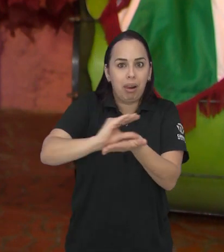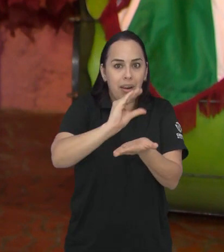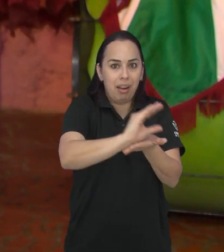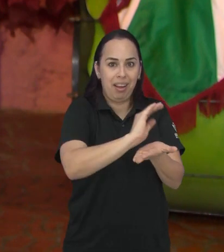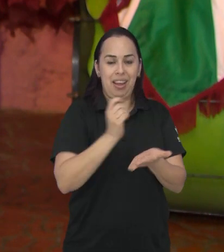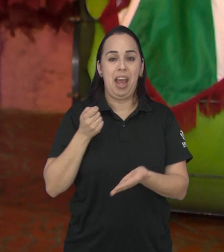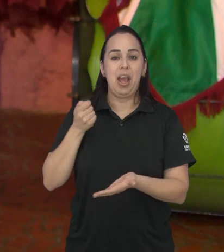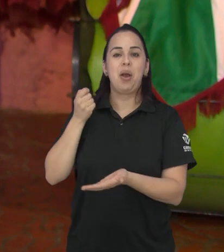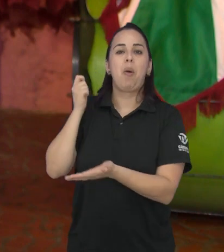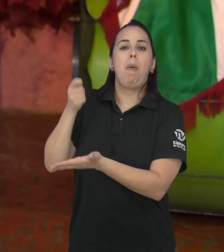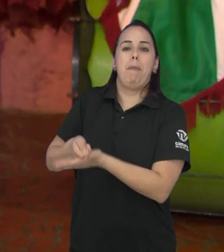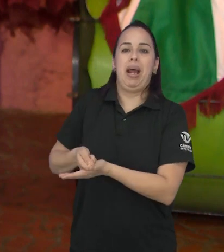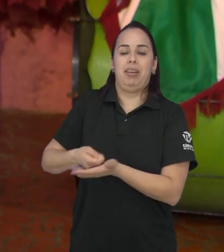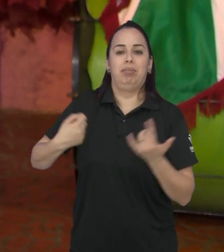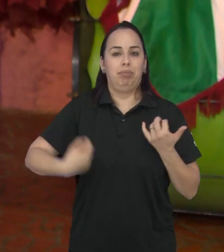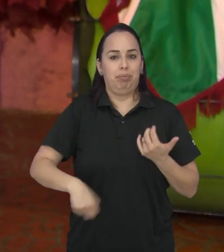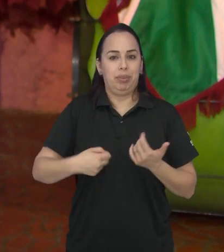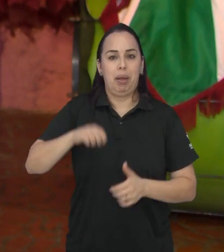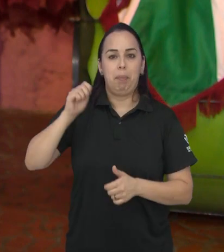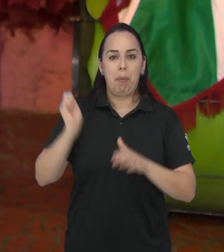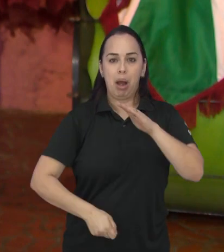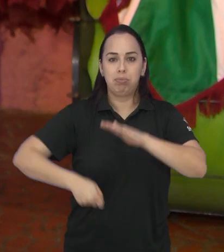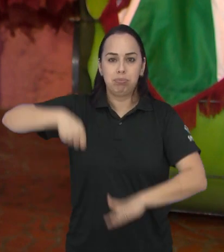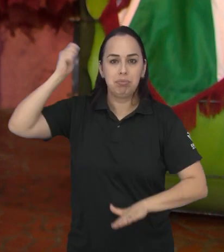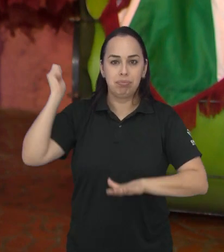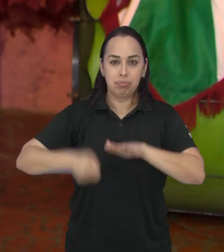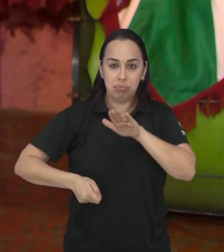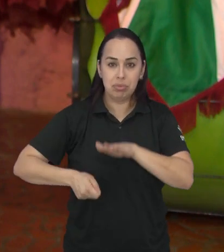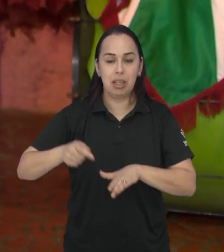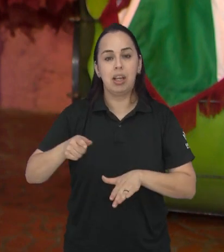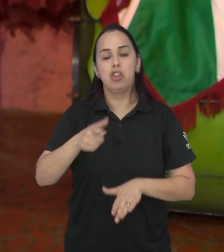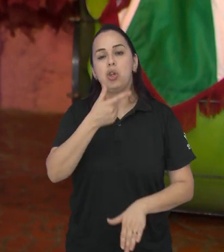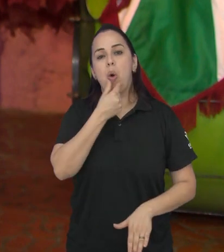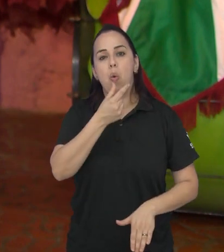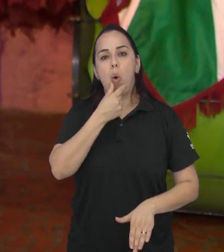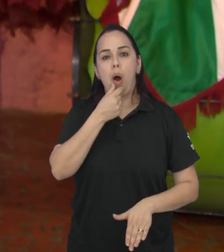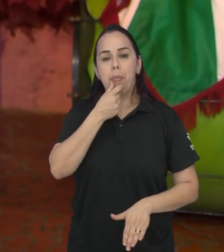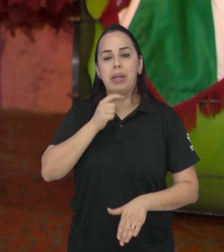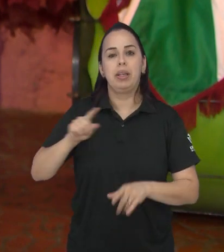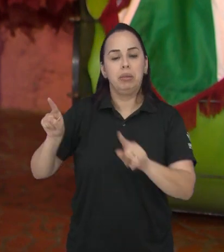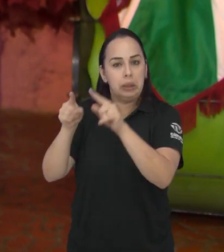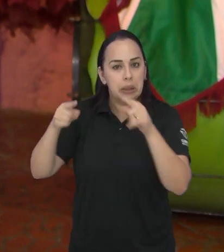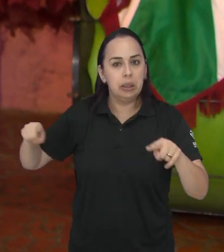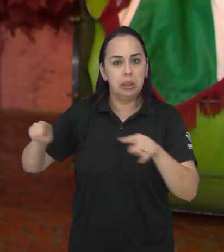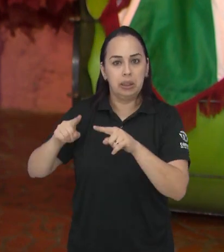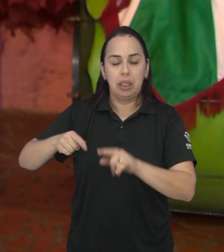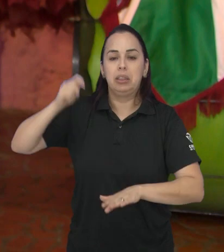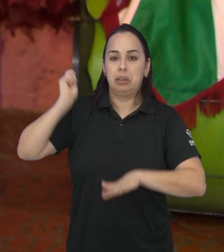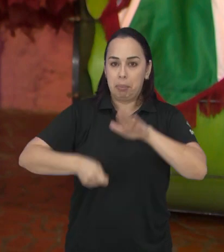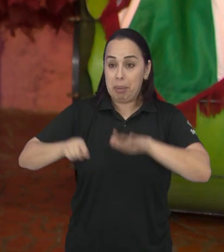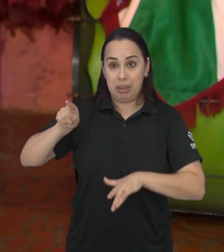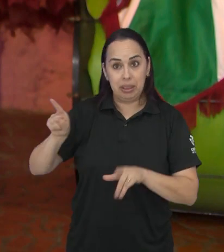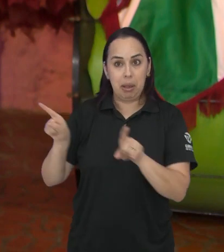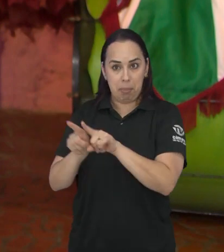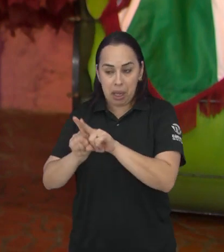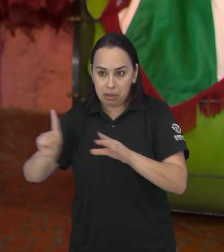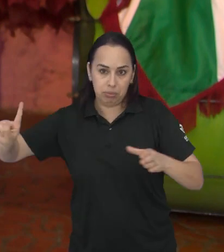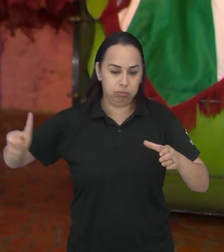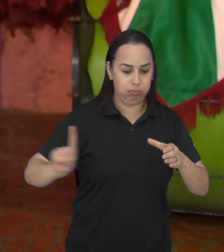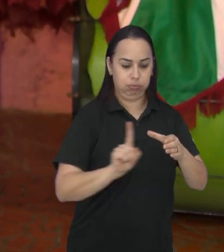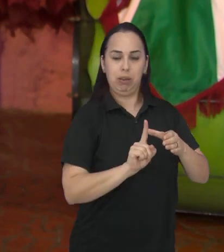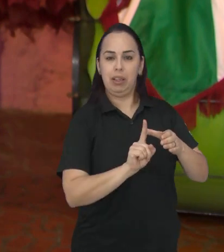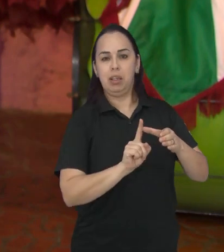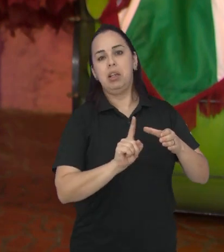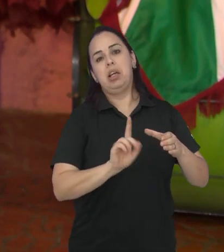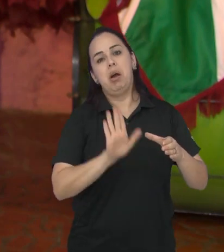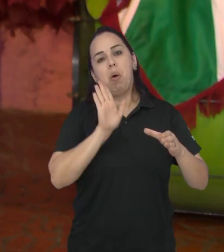para conseguirmos comprar os nossos instrumentos. E a gente conseguiu, tinha um mestre de bateria que foi também da Unidos da Vila e veio para o